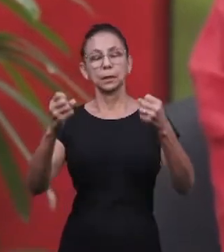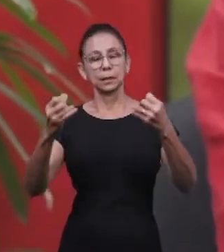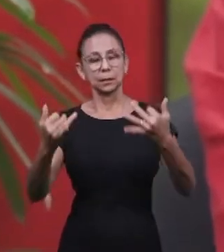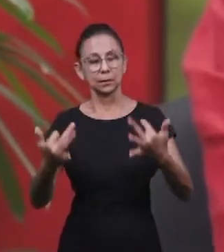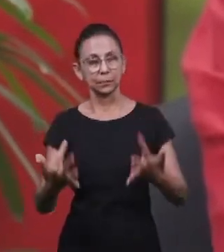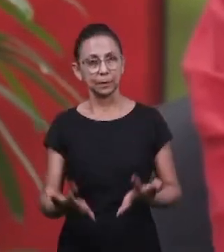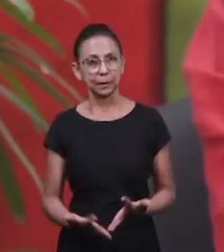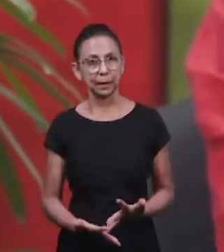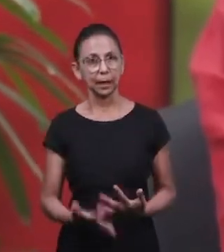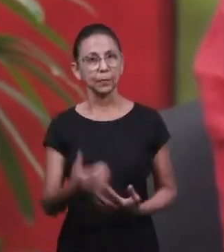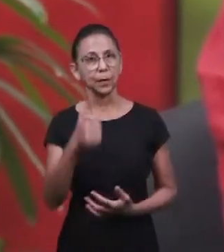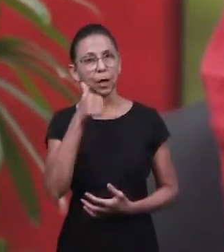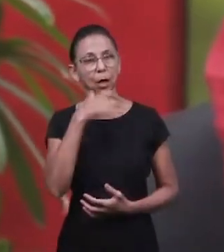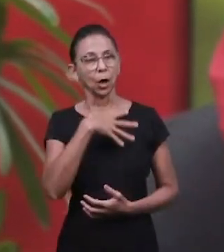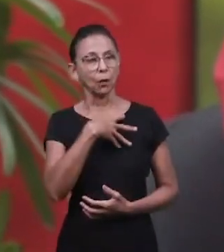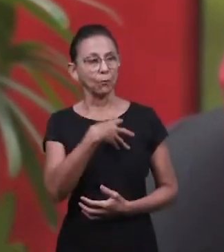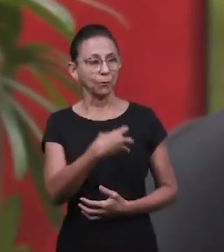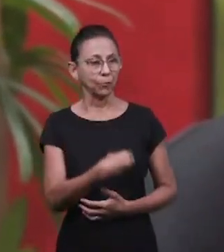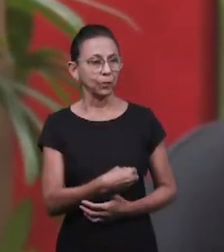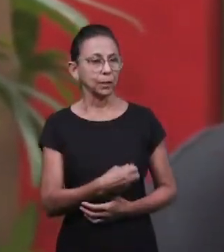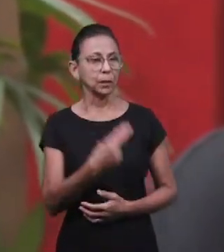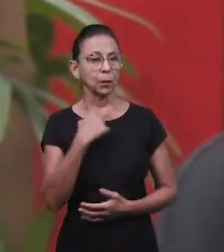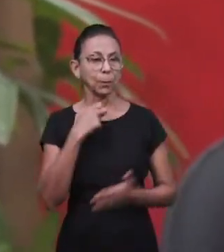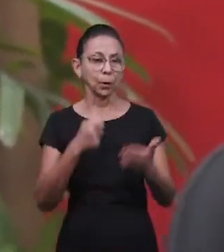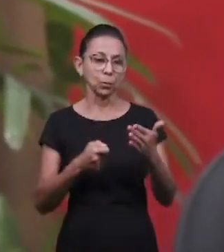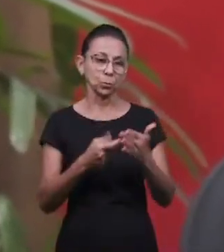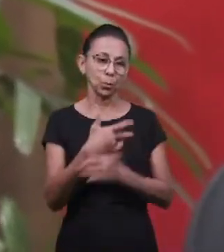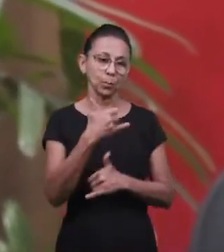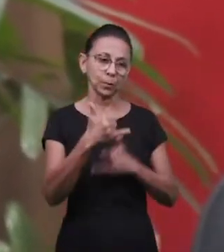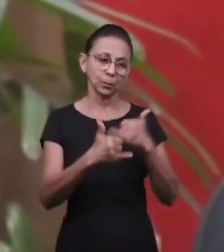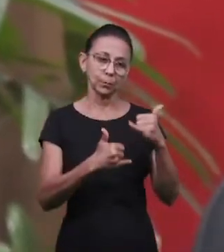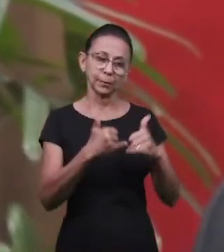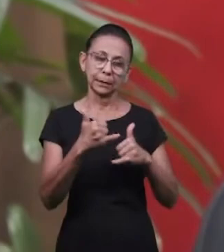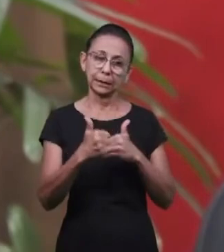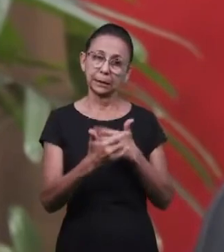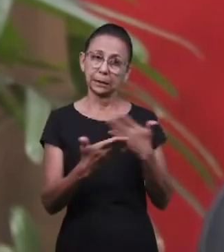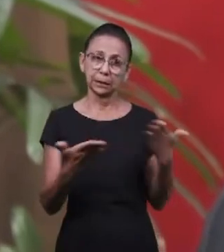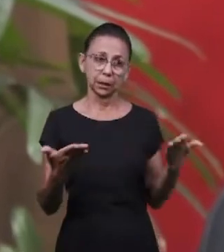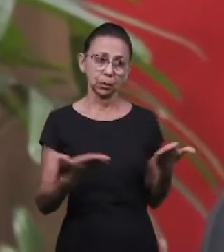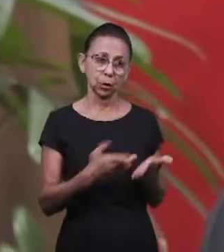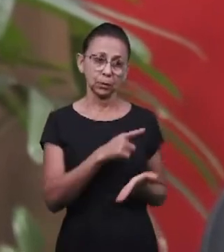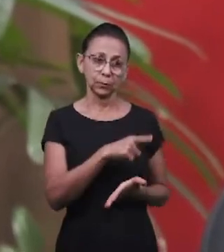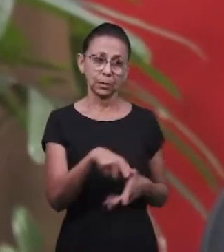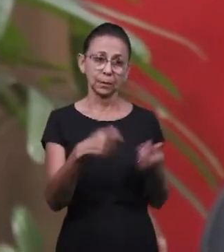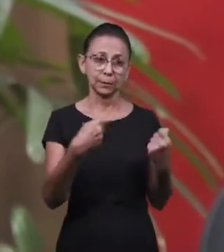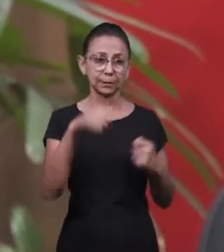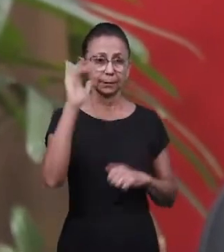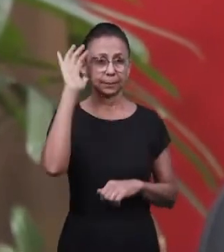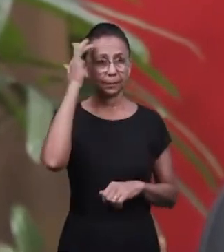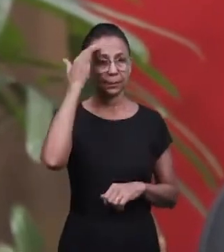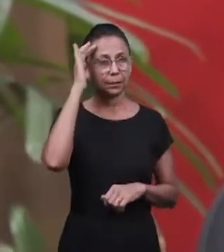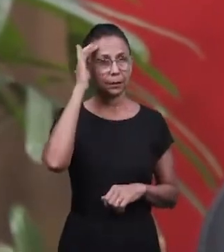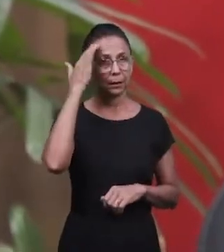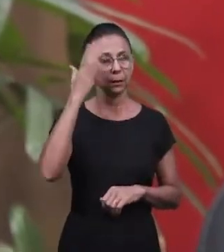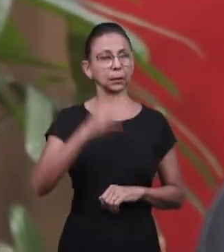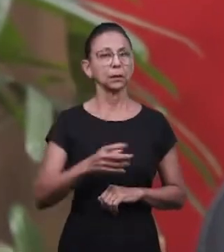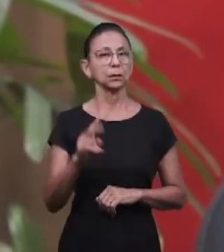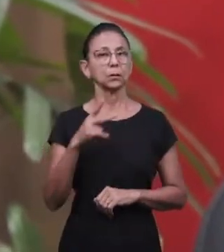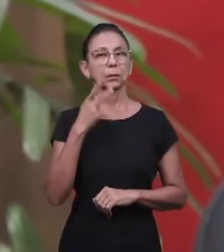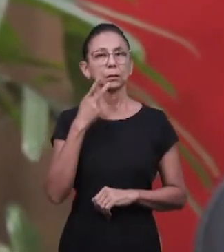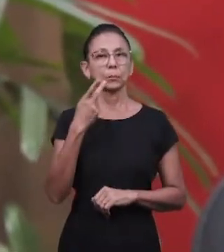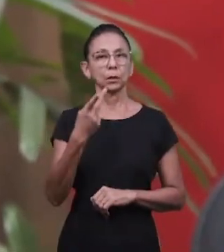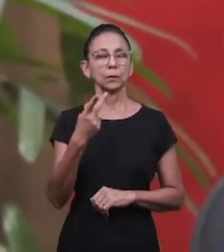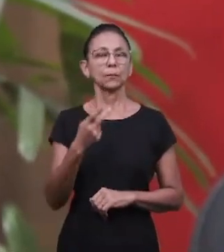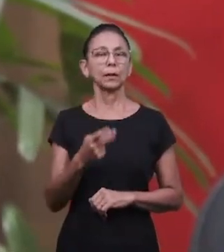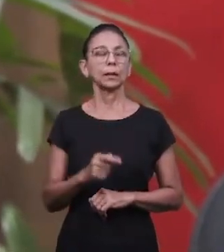boneca naquele momento, né? Nós não temos dinheiro nesse momento, não podemos comprar, você precisa entender, mas nós vamos falar